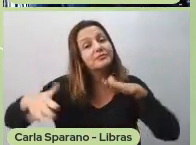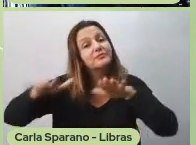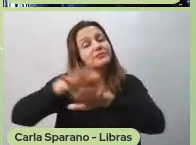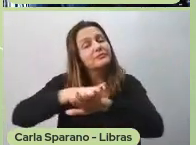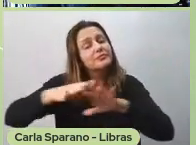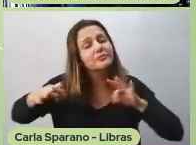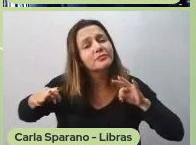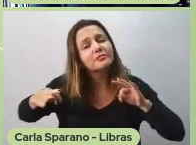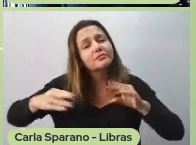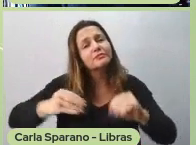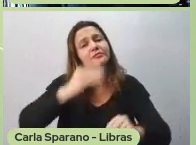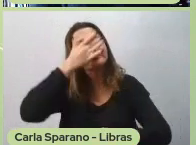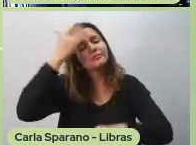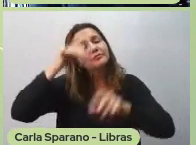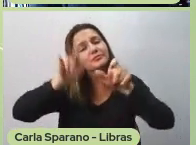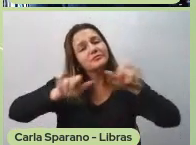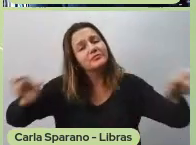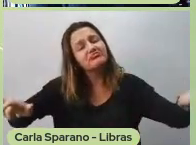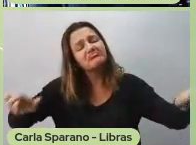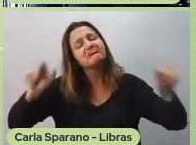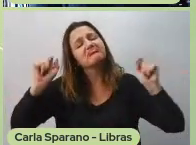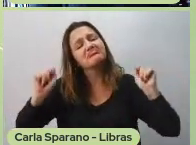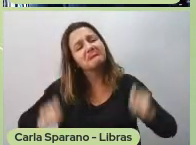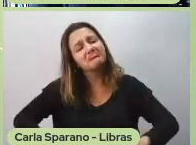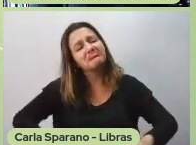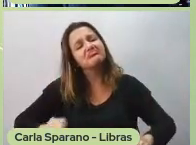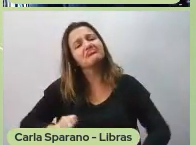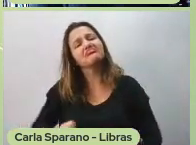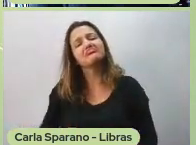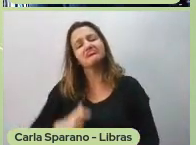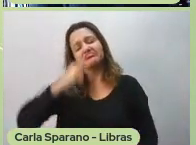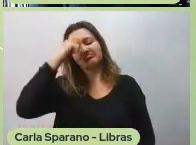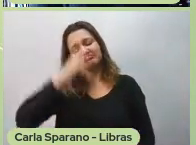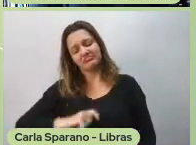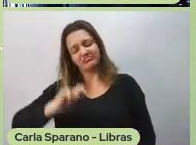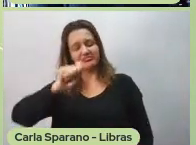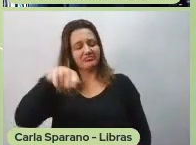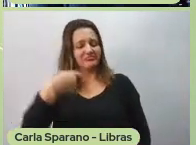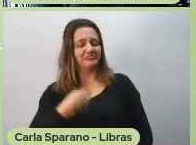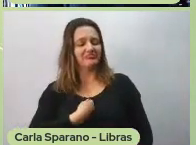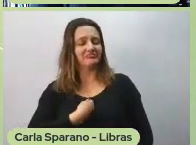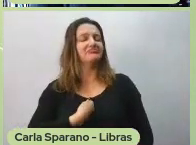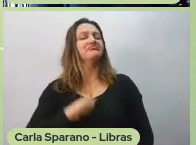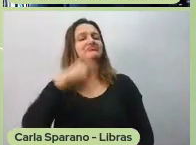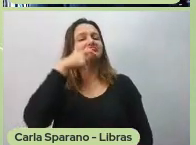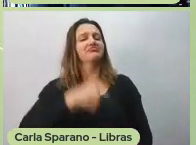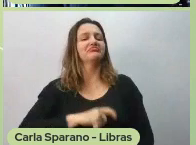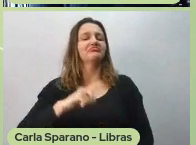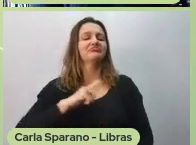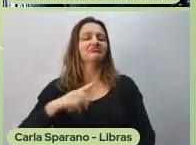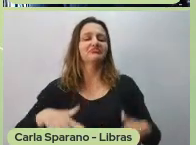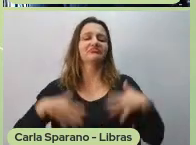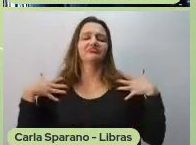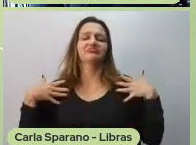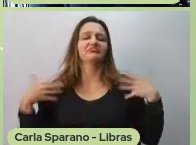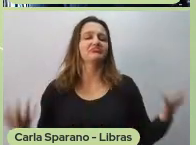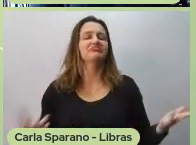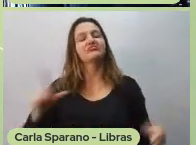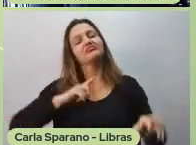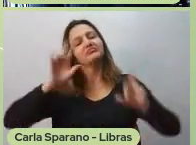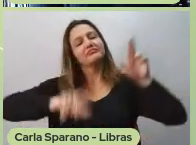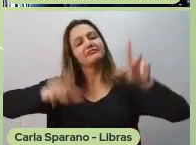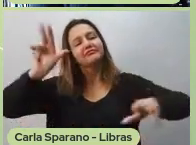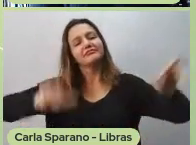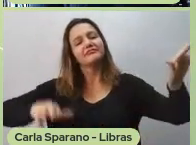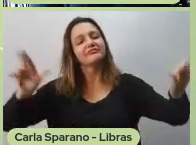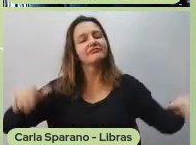as pessoas podem ser quem elas são, né? E se orgulhar disso. Temos diferentes talentos, diferentes histórias,